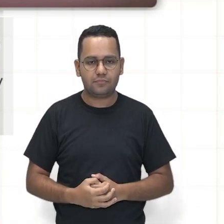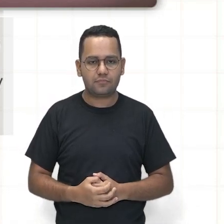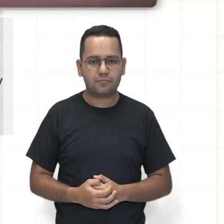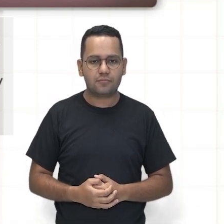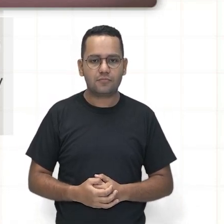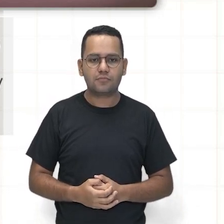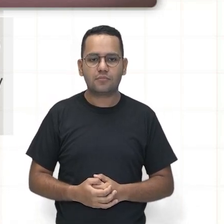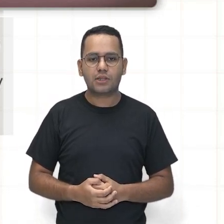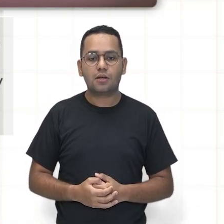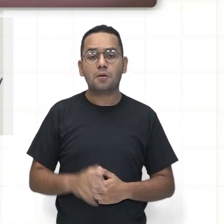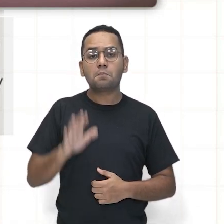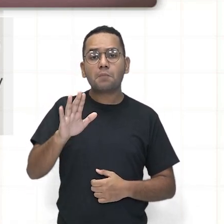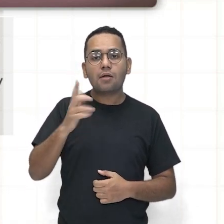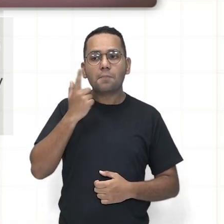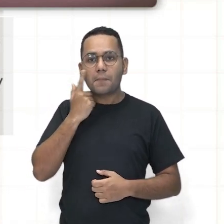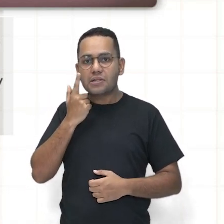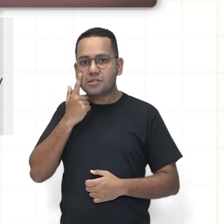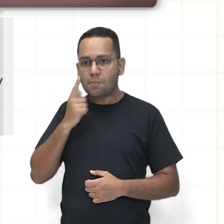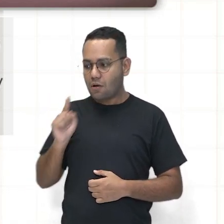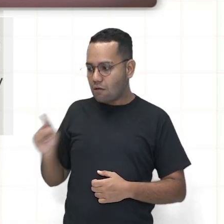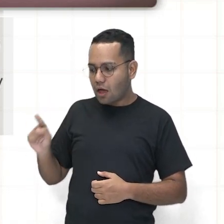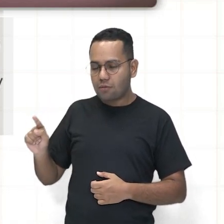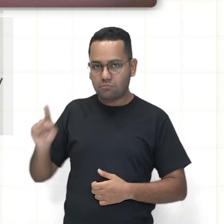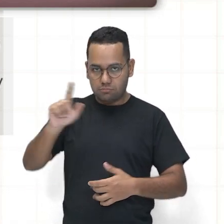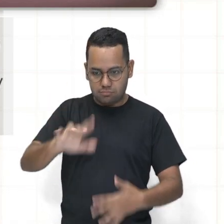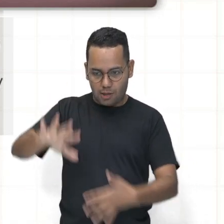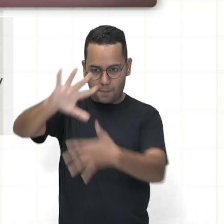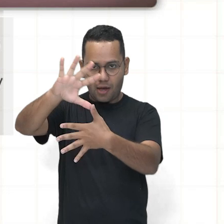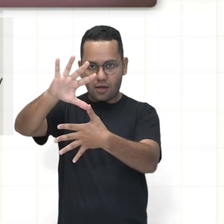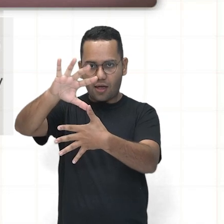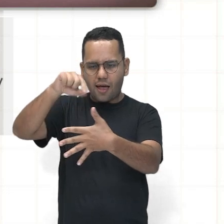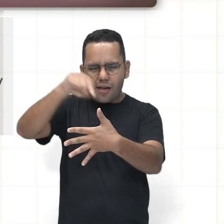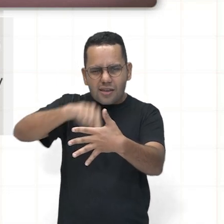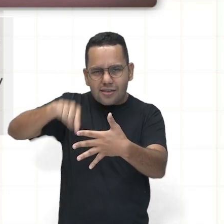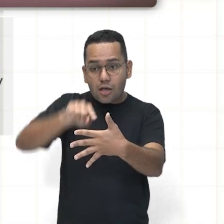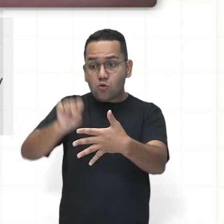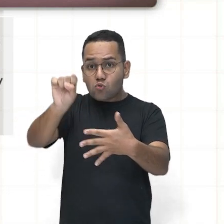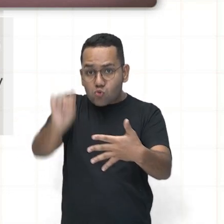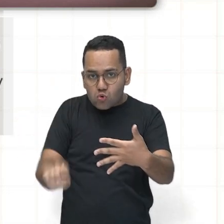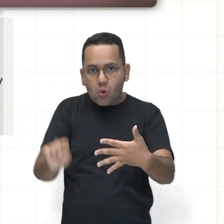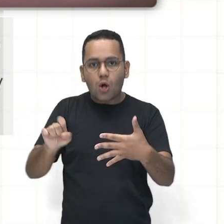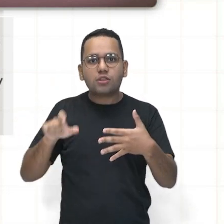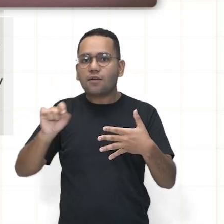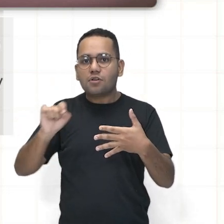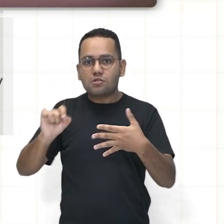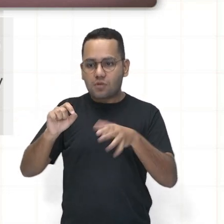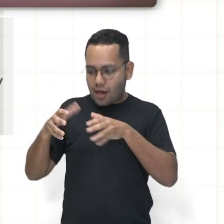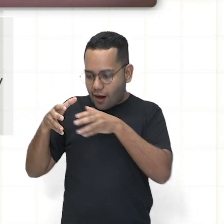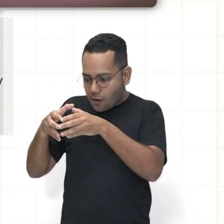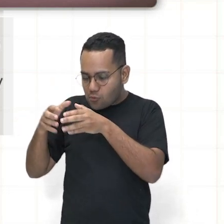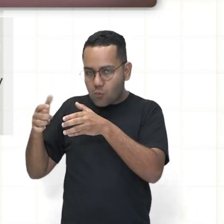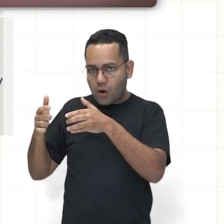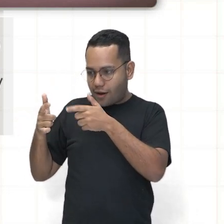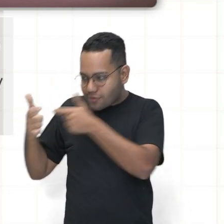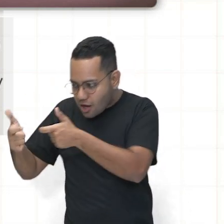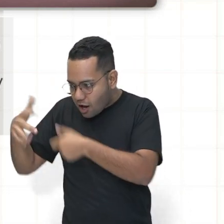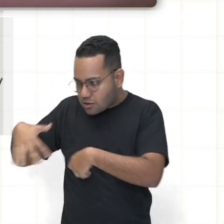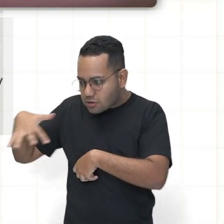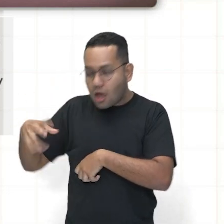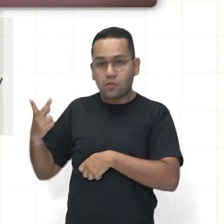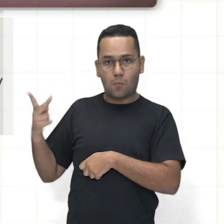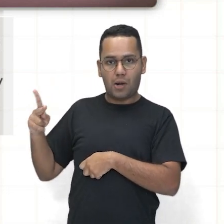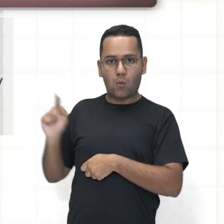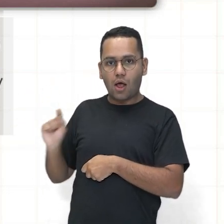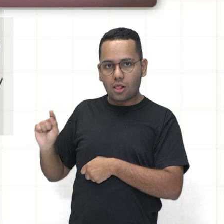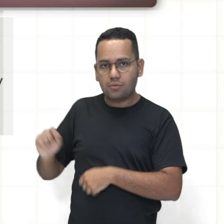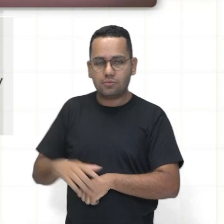ocorreu aqui na América do Sul, a Guerra do Paraguai. Essa guerra, ela trouxe para o Exército